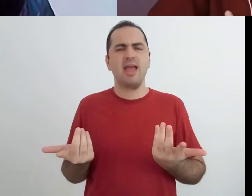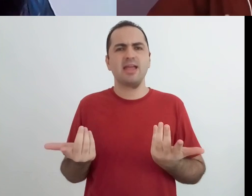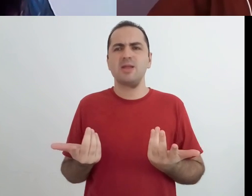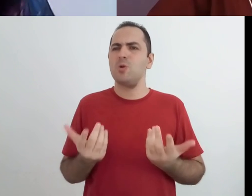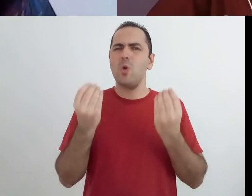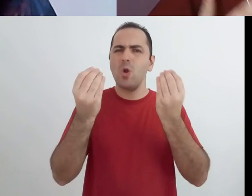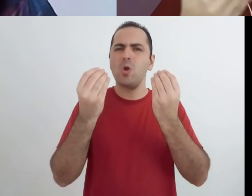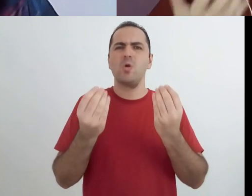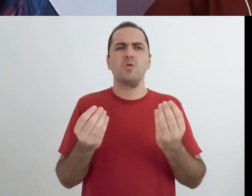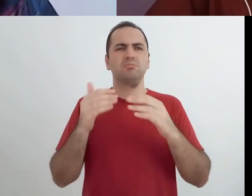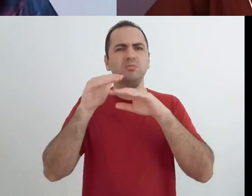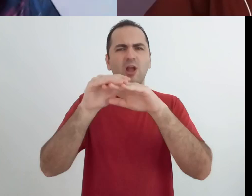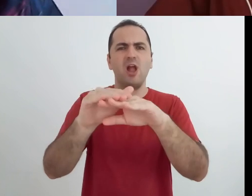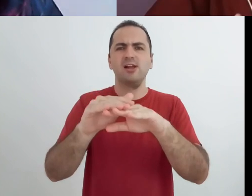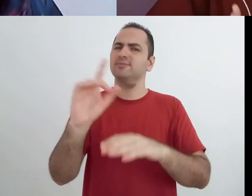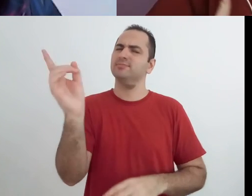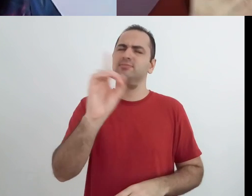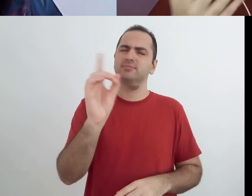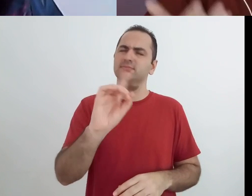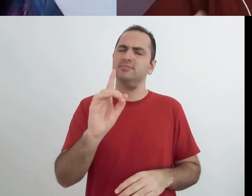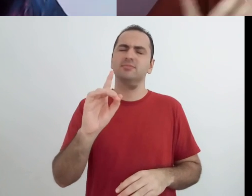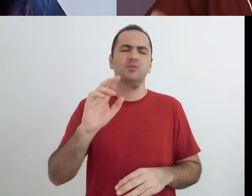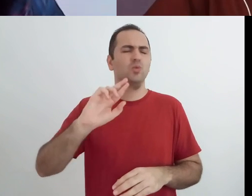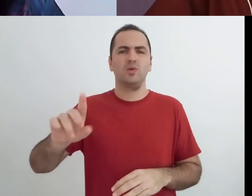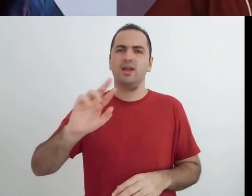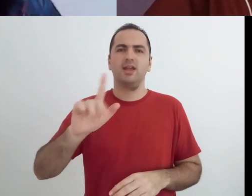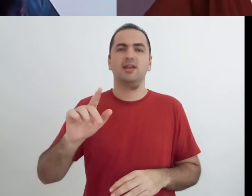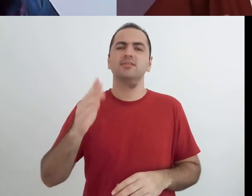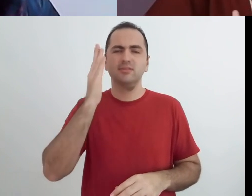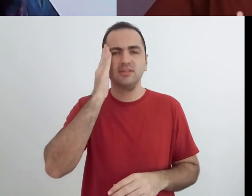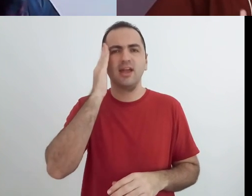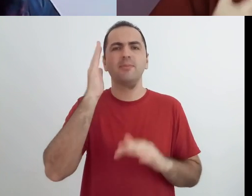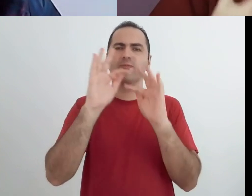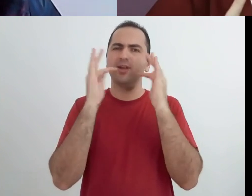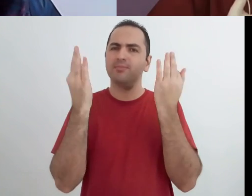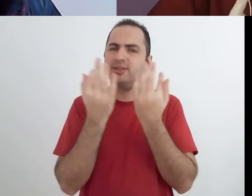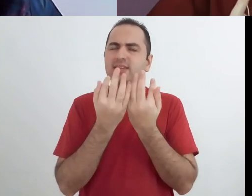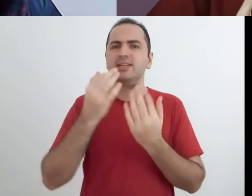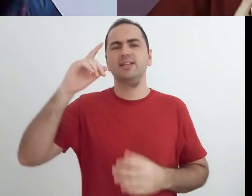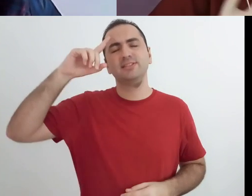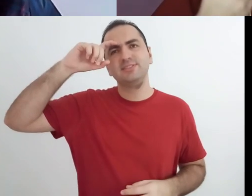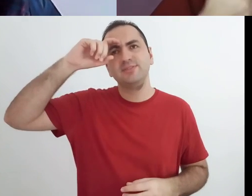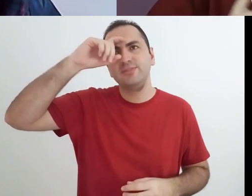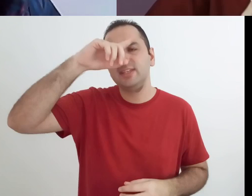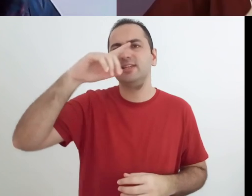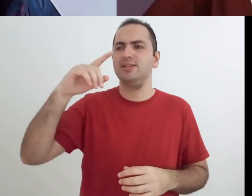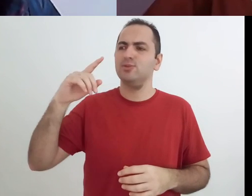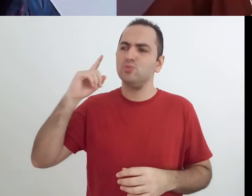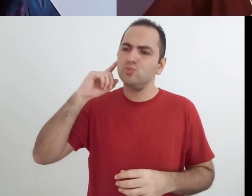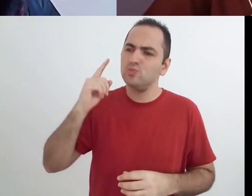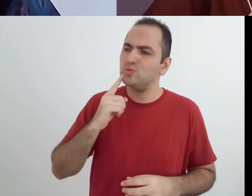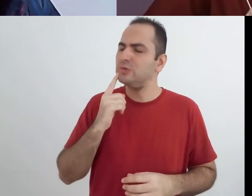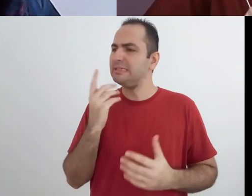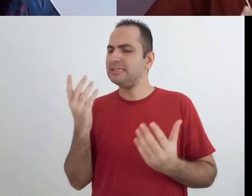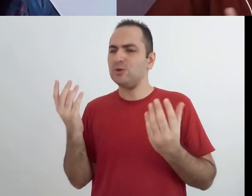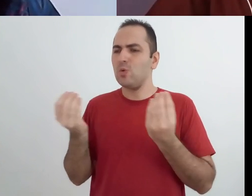sabe que pode ter passado, né, passa por várias situações difíceis, e a gente, como ouvinte, talvez a gente não tenha